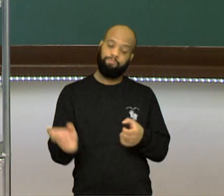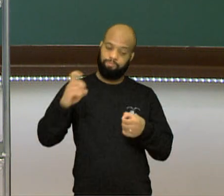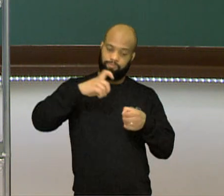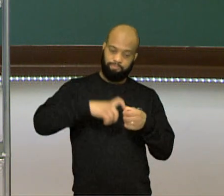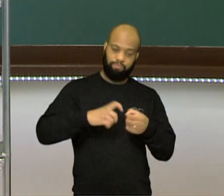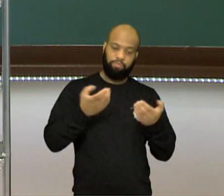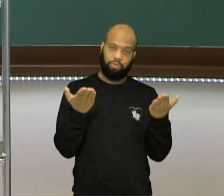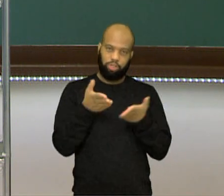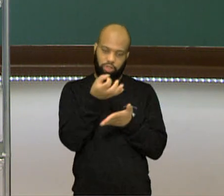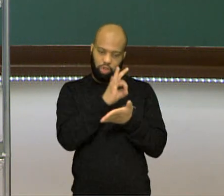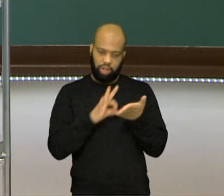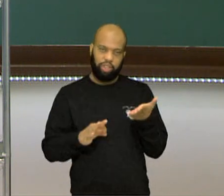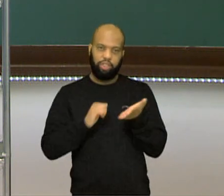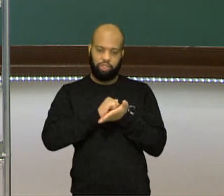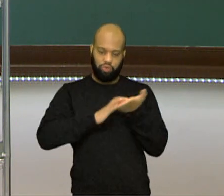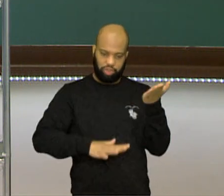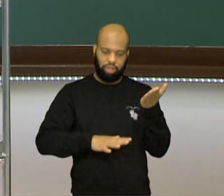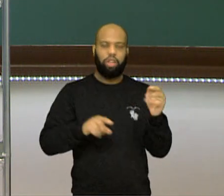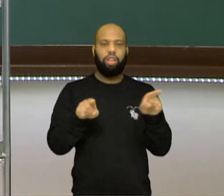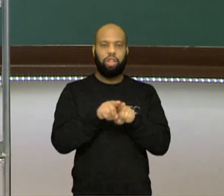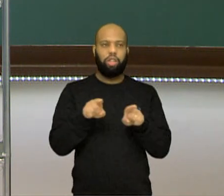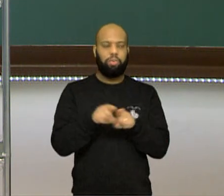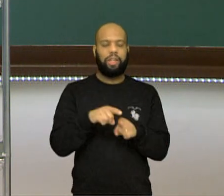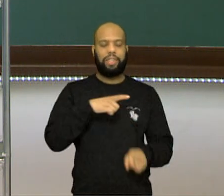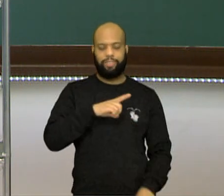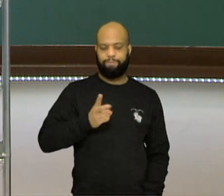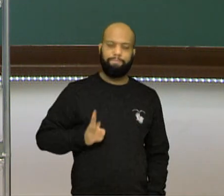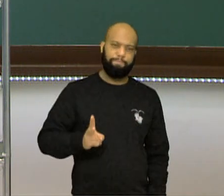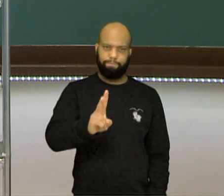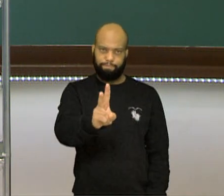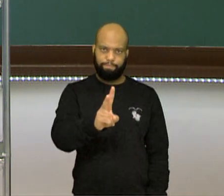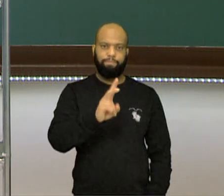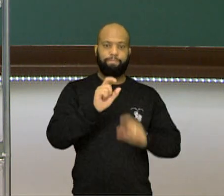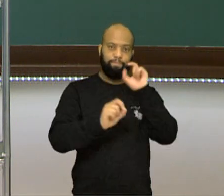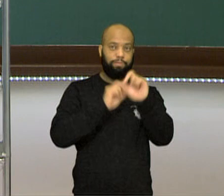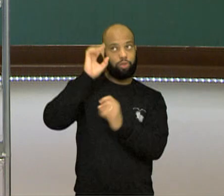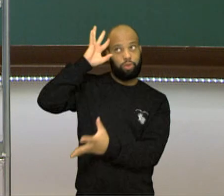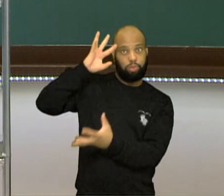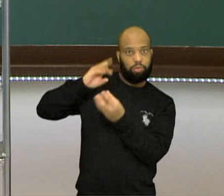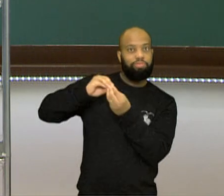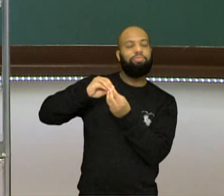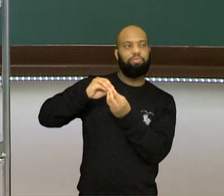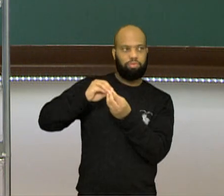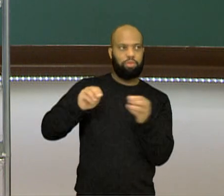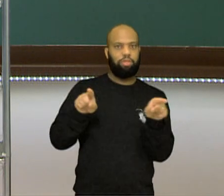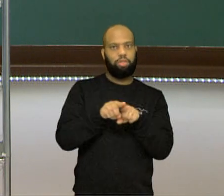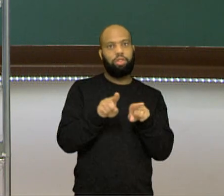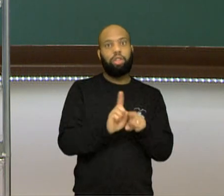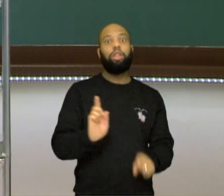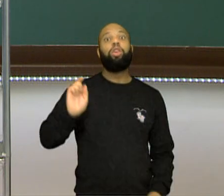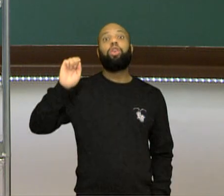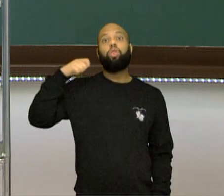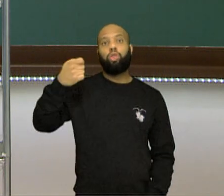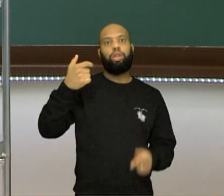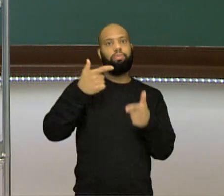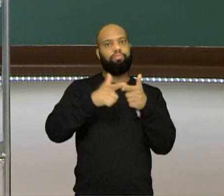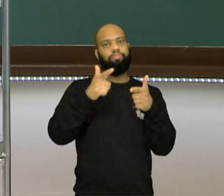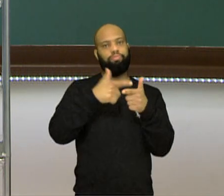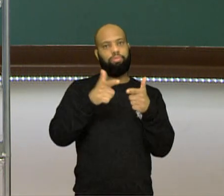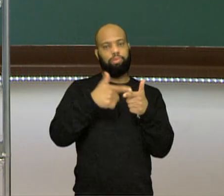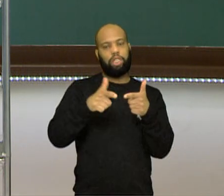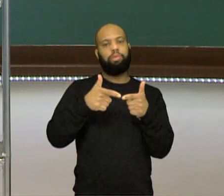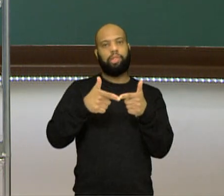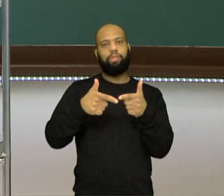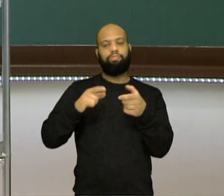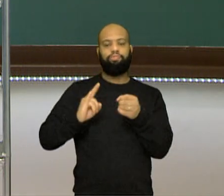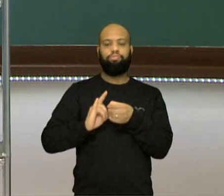Voltamos com a correção da atividade ou com a continuidade do nosso entendimento a respeito dos problemas urbanos